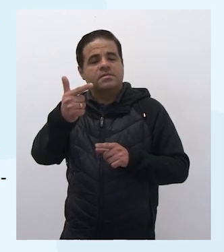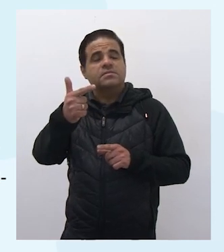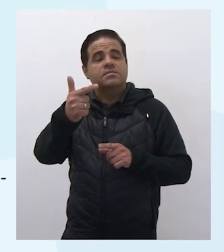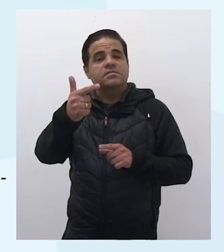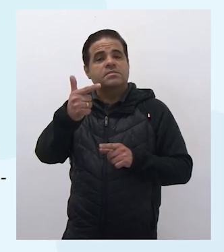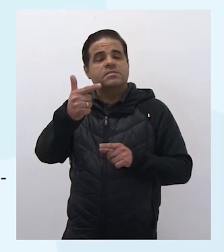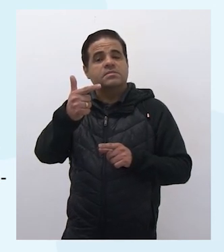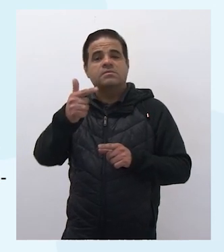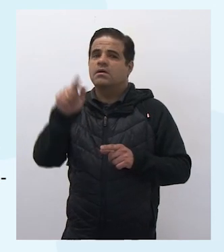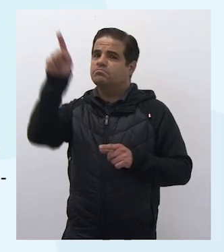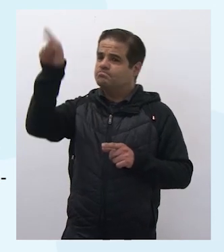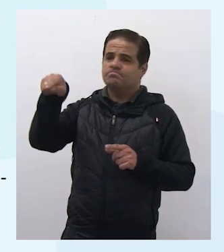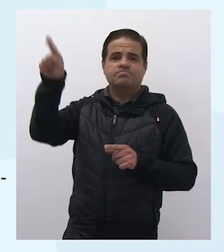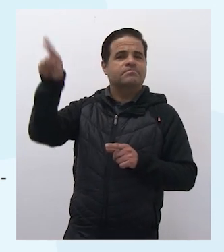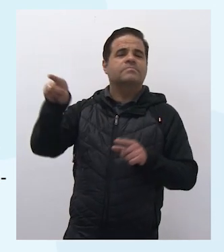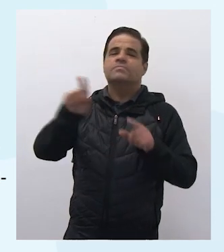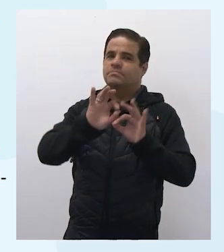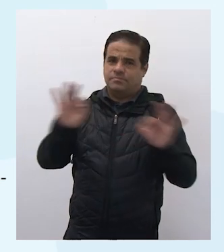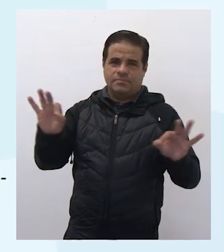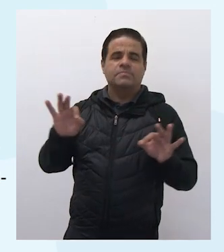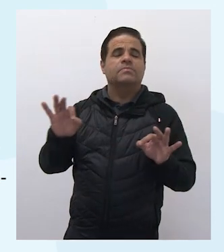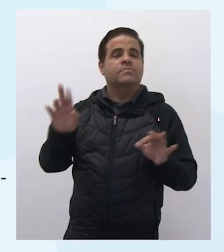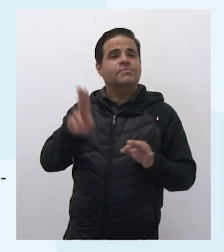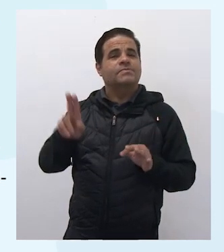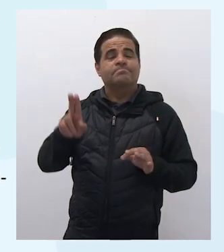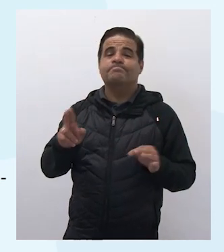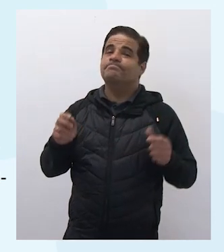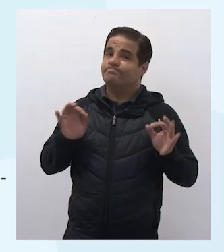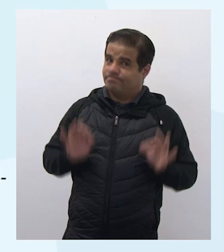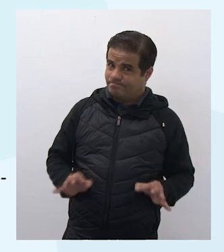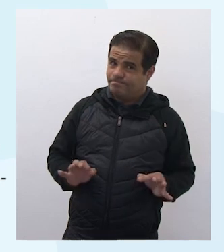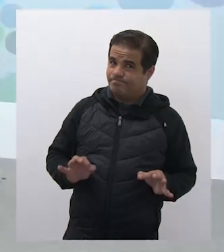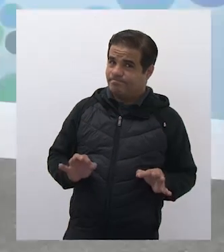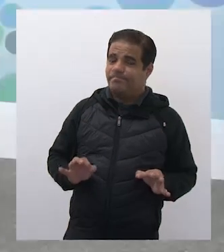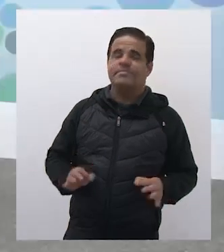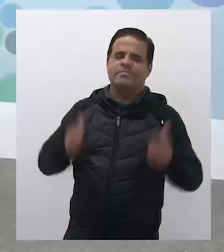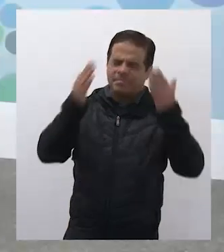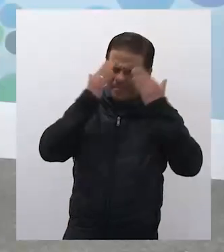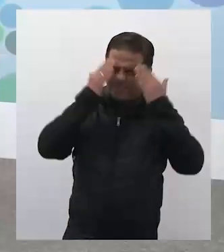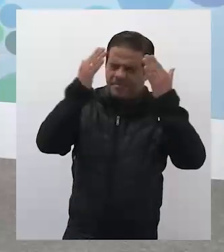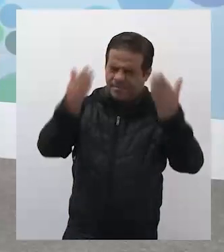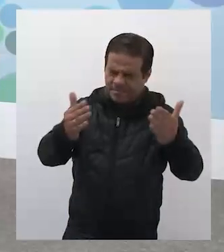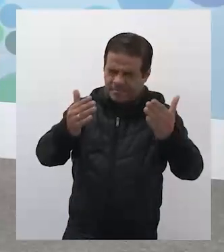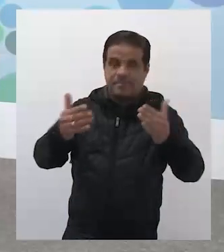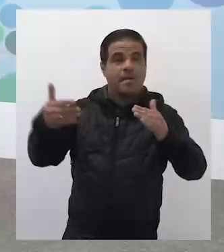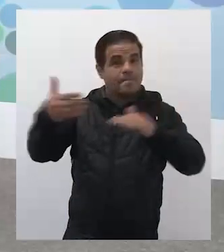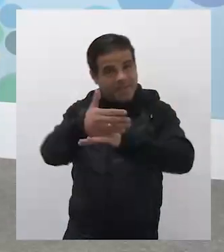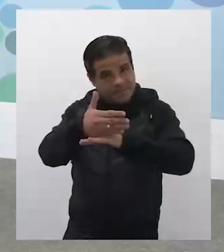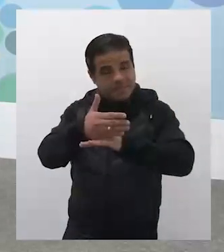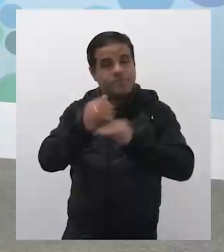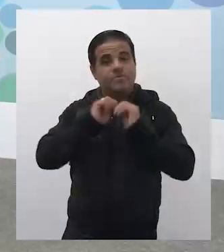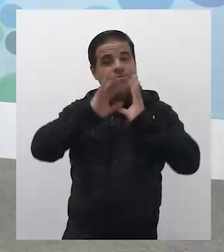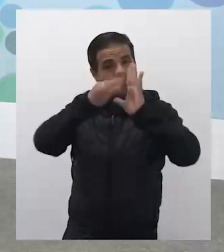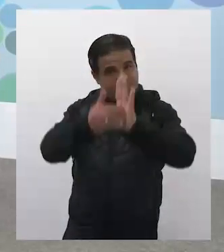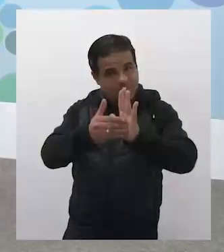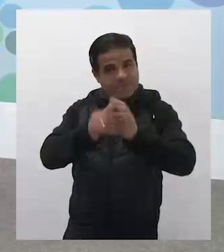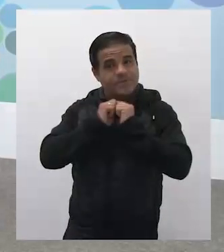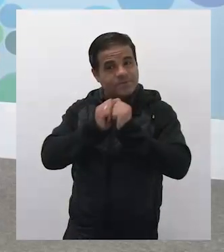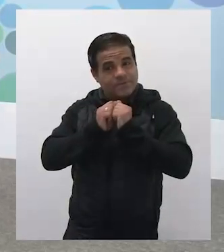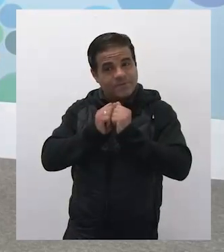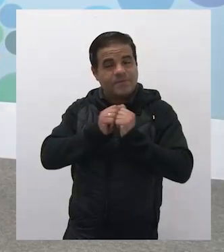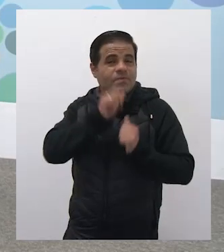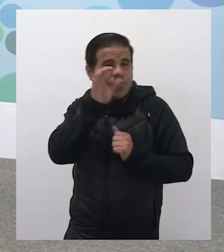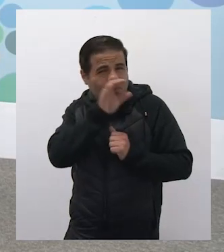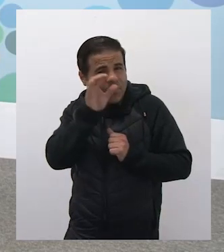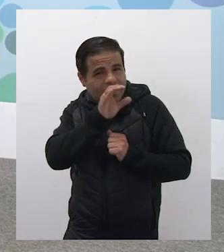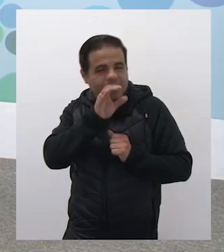e foi isso, né? Então é isso, gente. Muito obrigada pela participação de todos vocês, meio